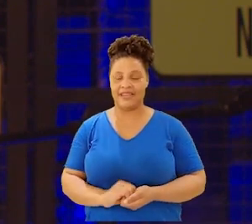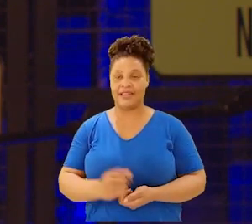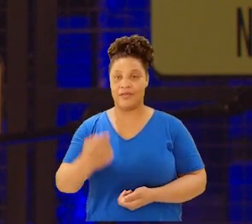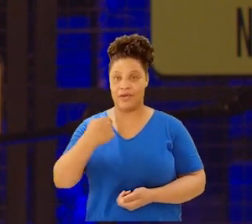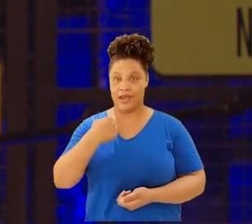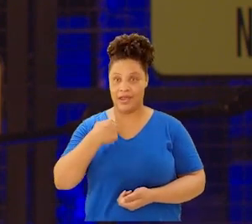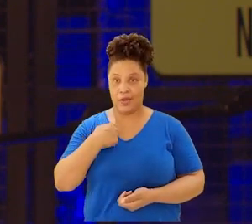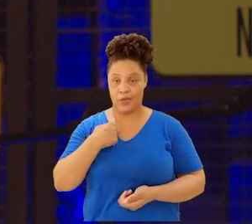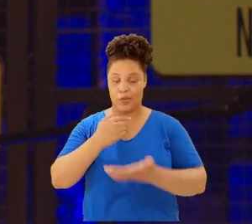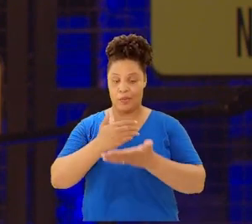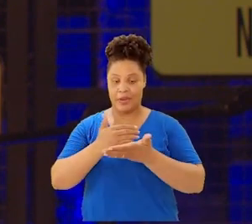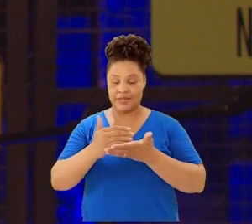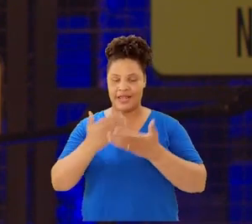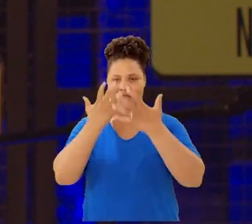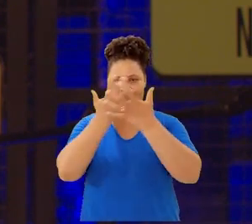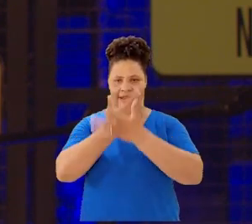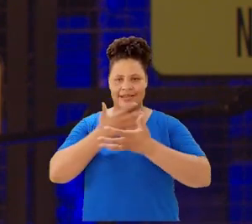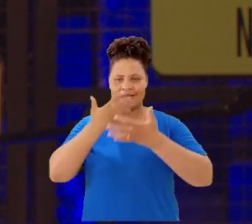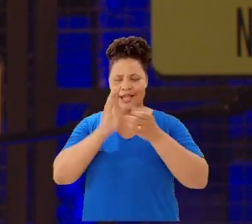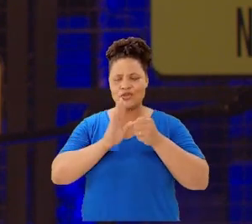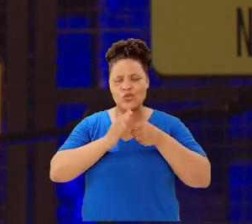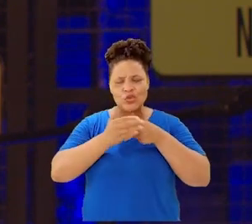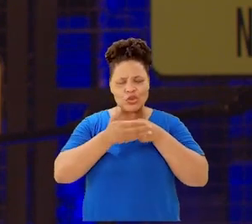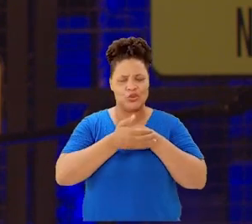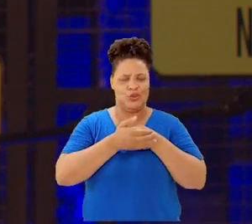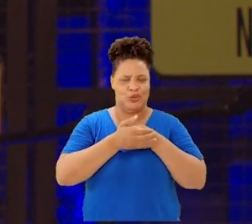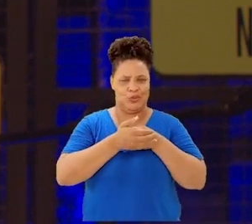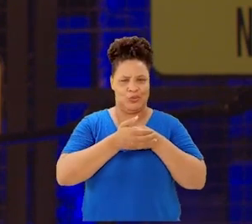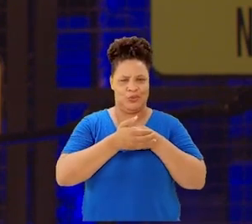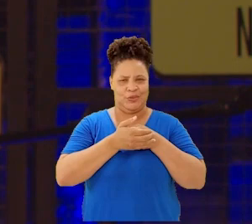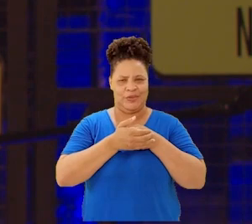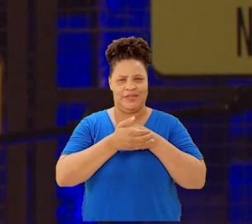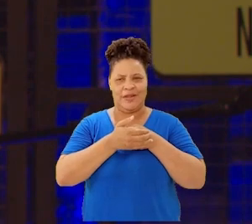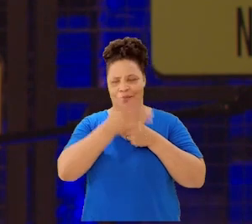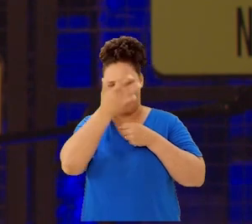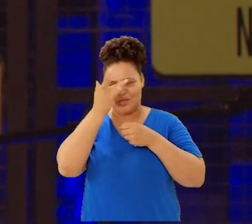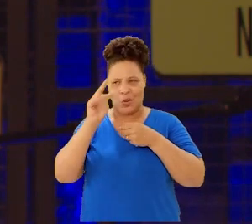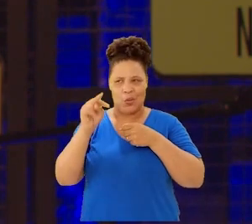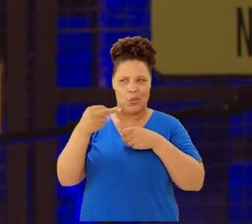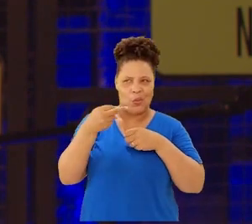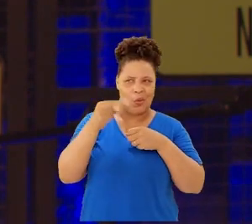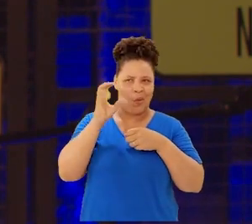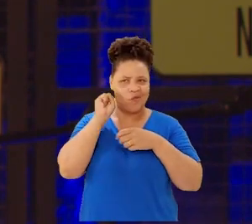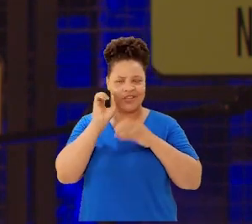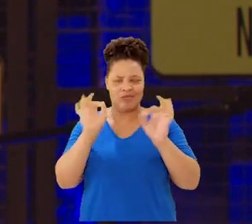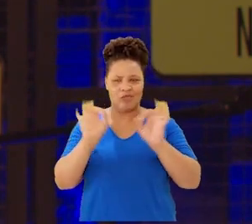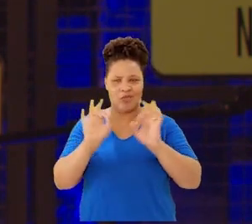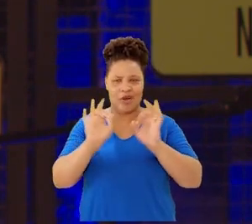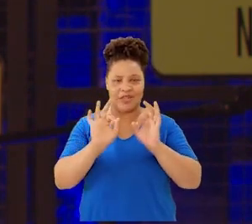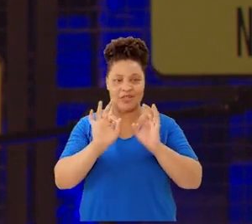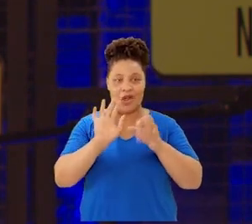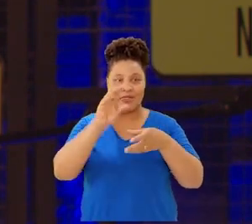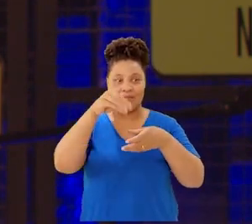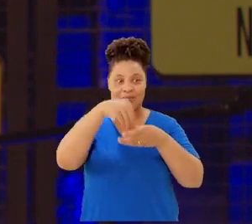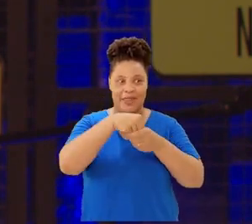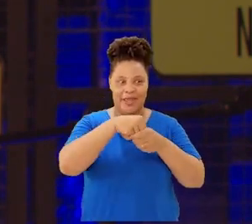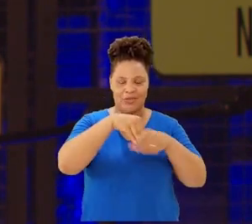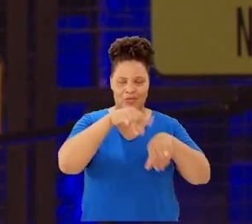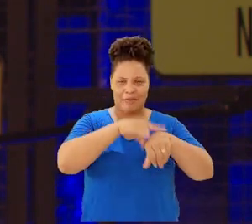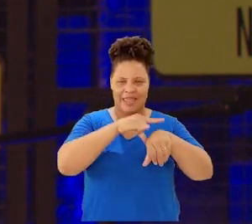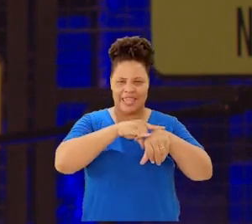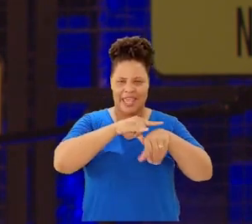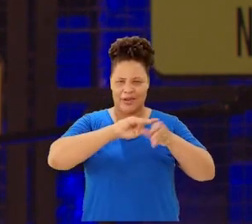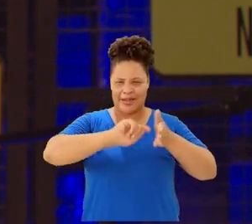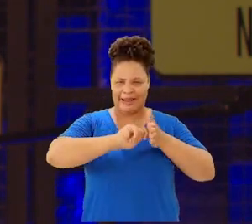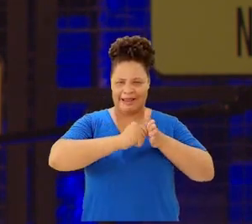Eu comecei a cantar assim, escondido, tipo, ninguém podia me escutar, eu me trancava dentro do banheiro e cantava. E aí um dia